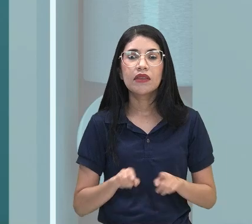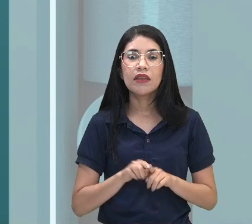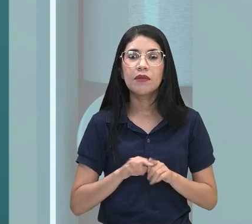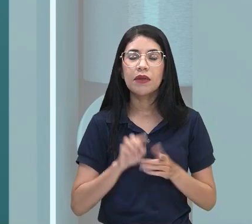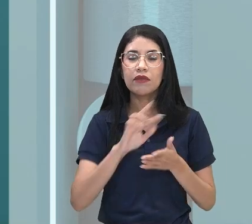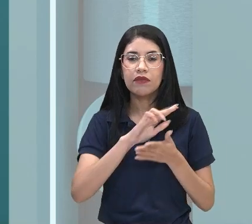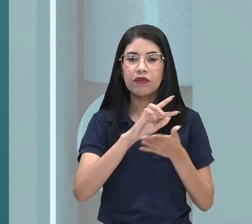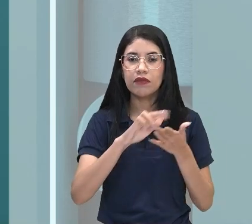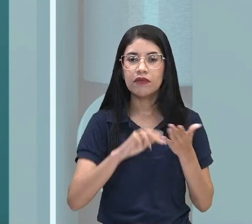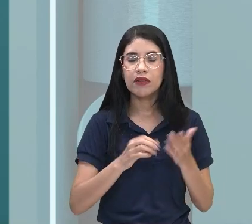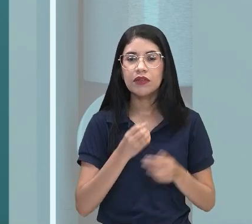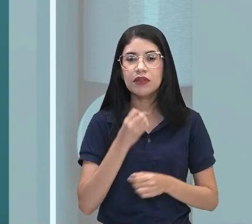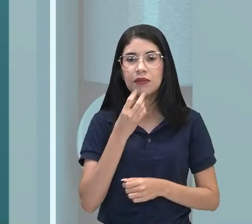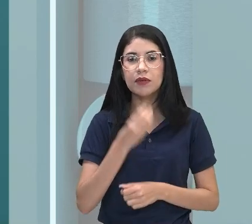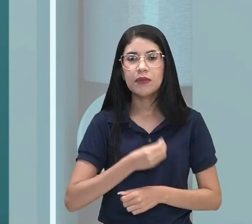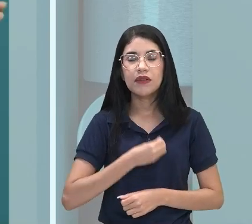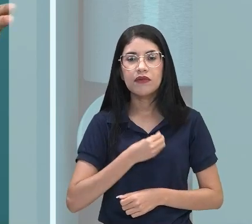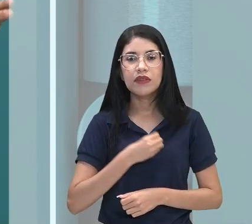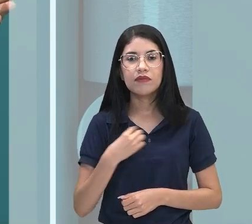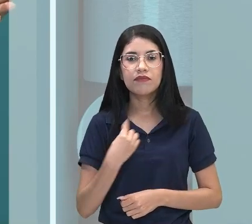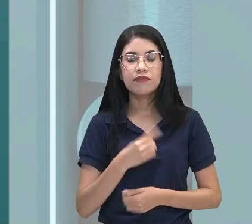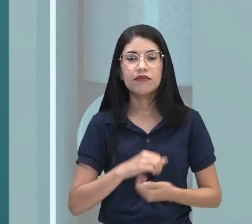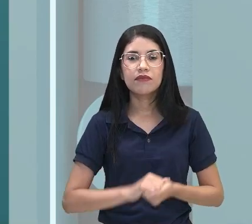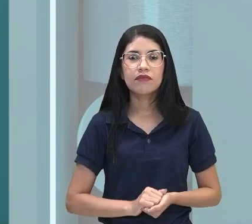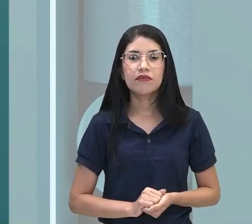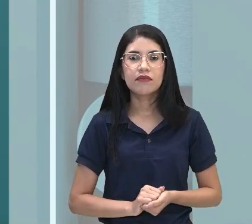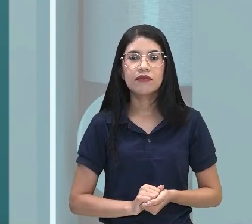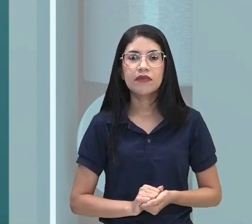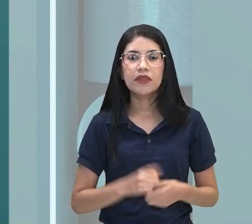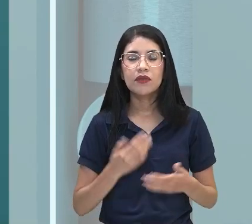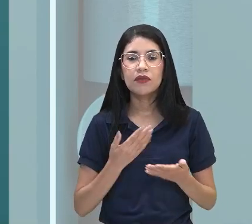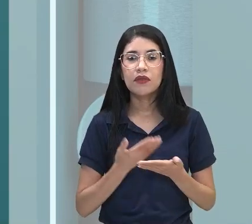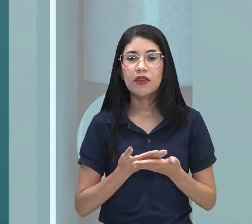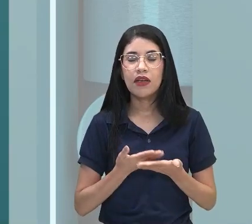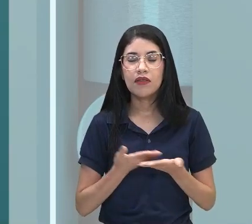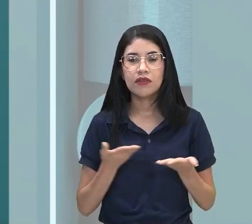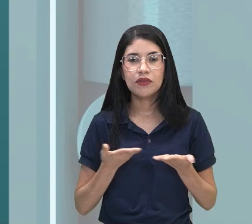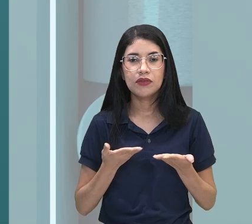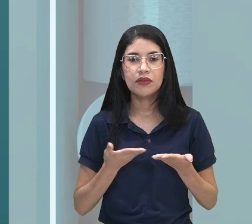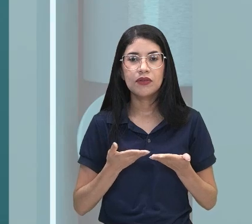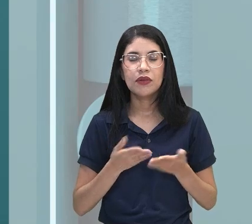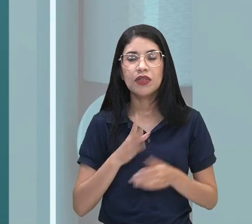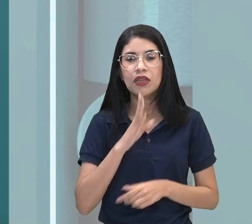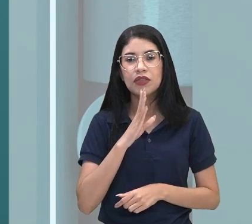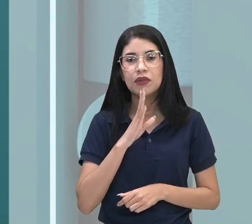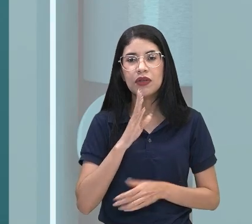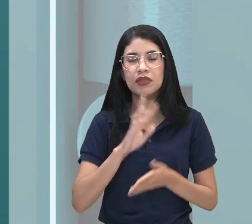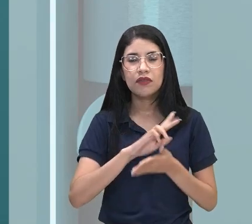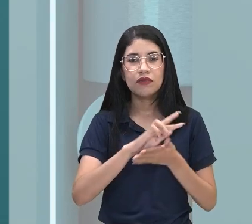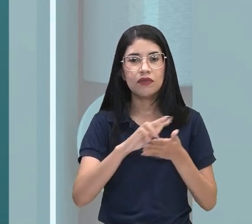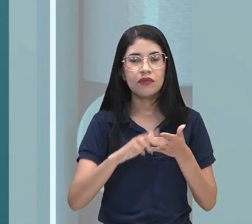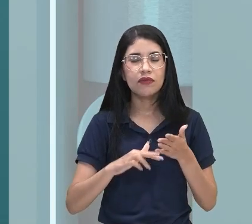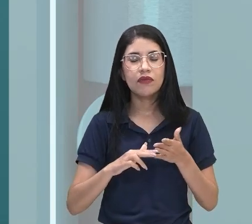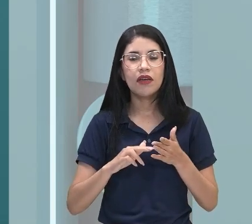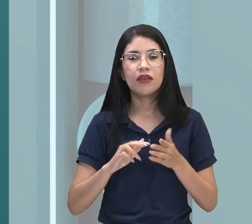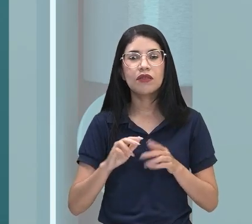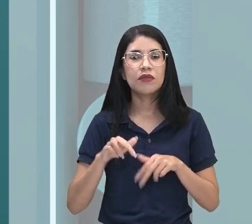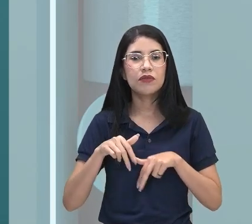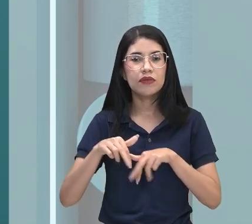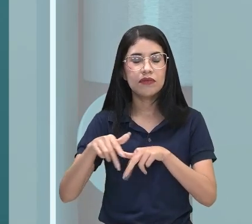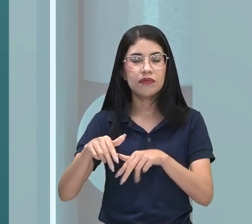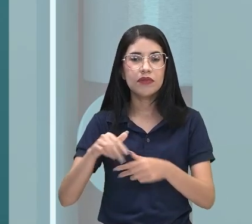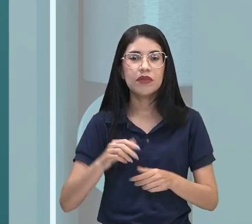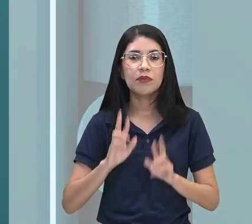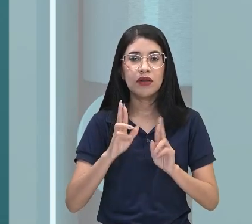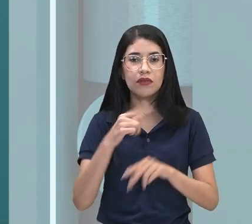benefícios para a nossa vida. Bom, turmas, essas foram as provas que nós conhecemos do atletismo nessa aula. Eu espero que